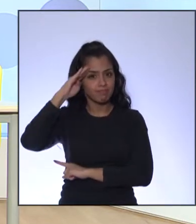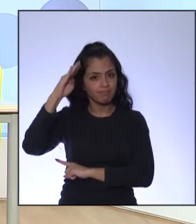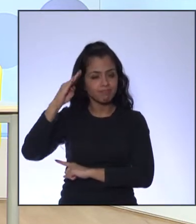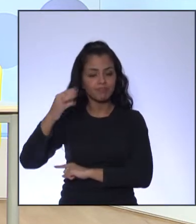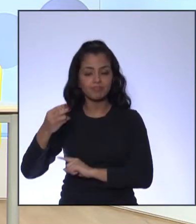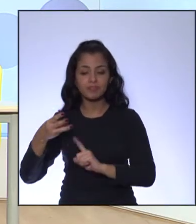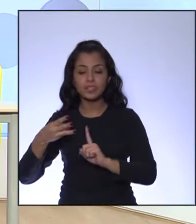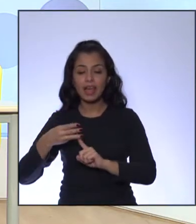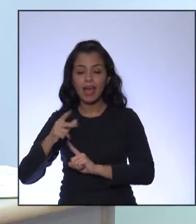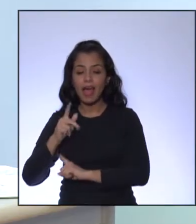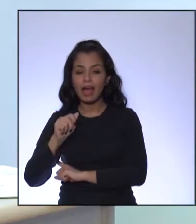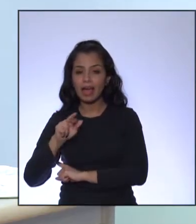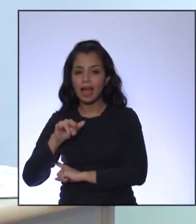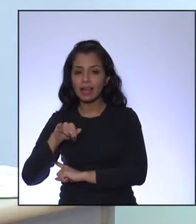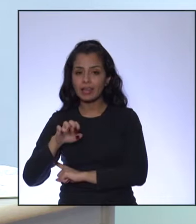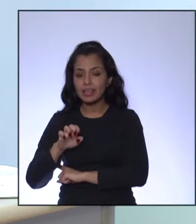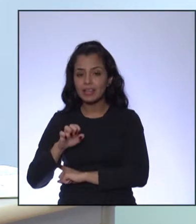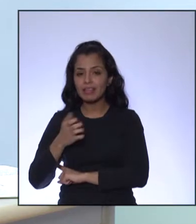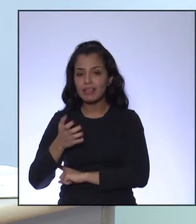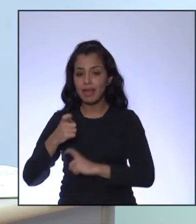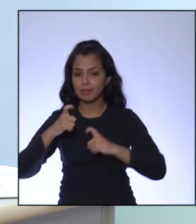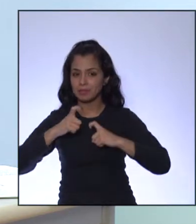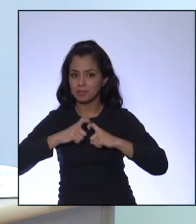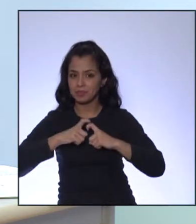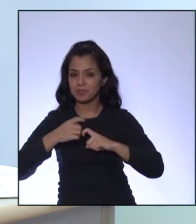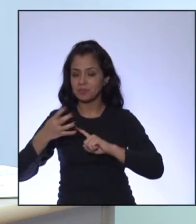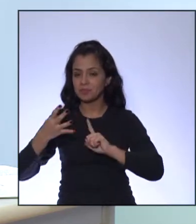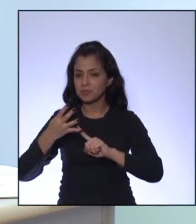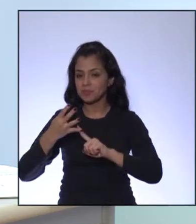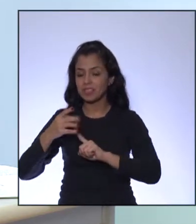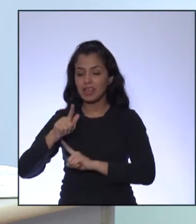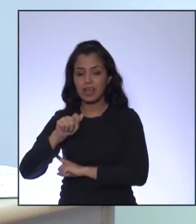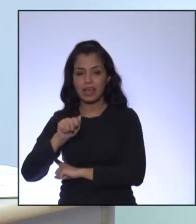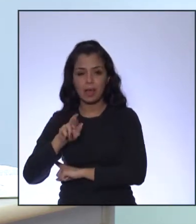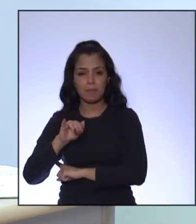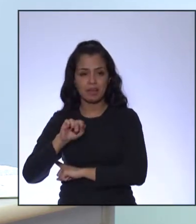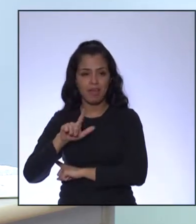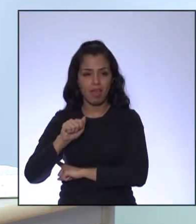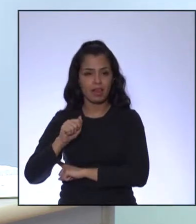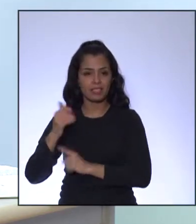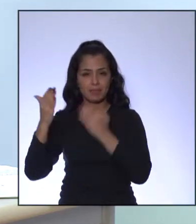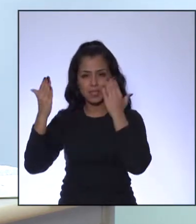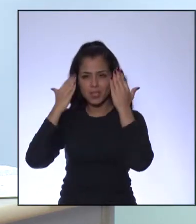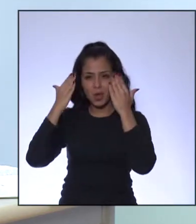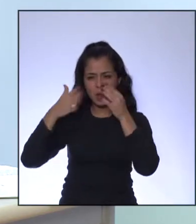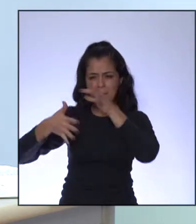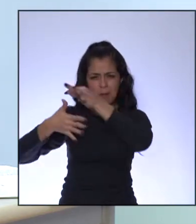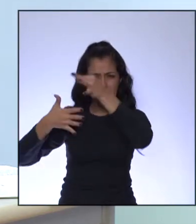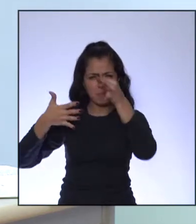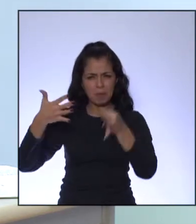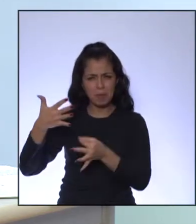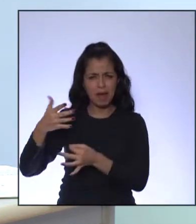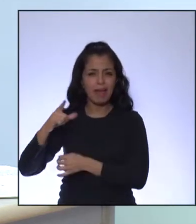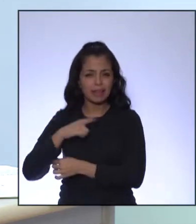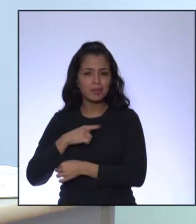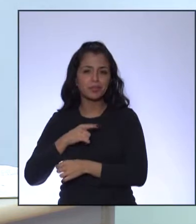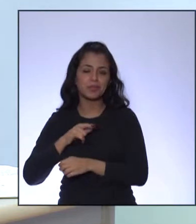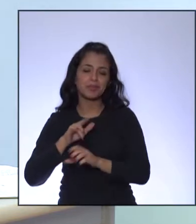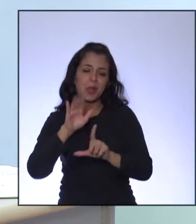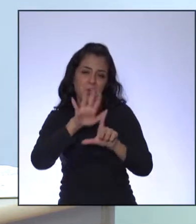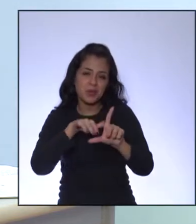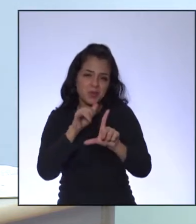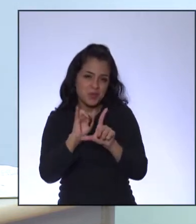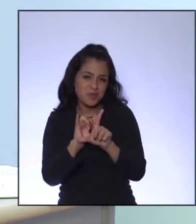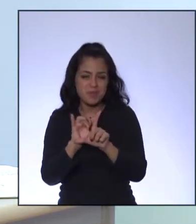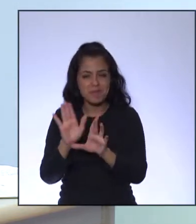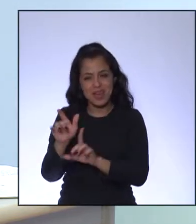ser biomédica, Gabriela quer ser psicóloga, outros já colocaram, tem um até que colocou youtuber, mas não tem o